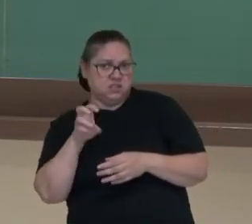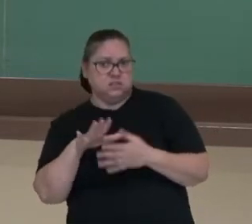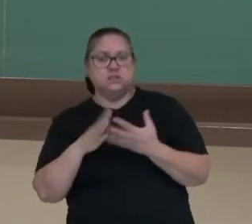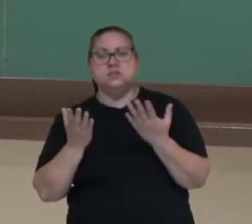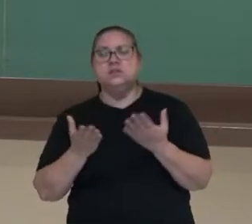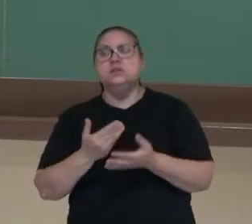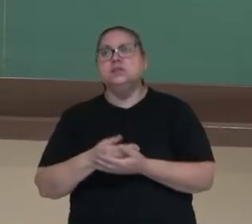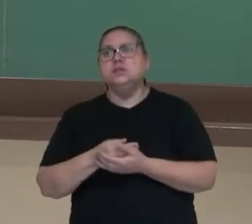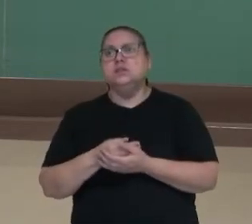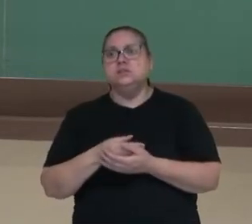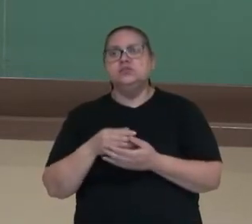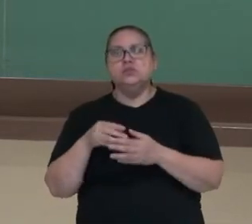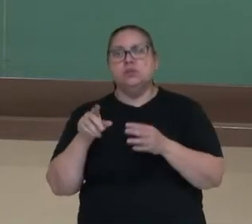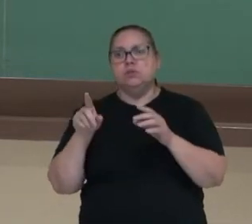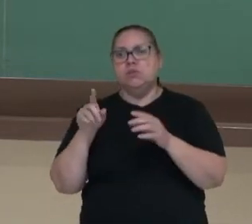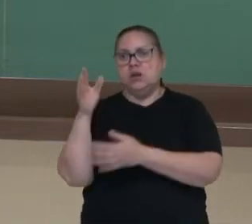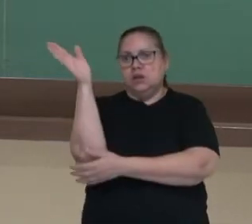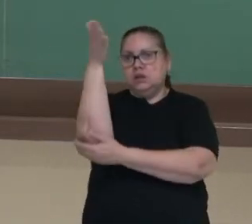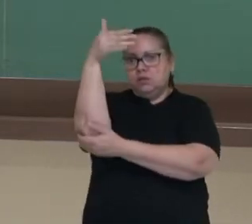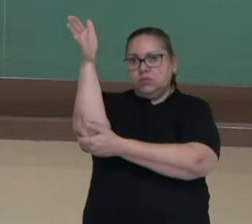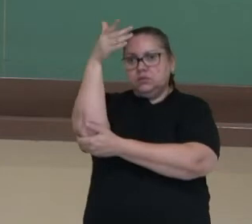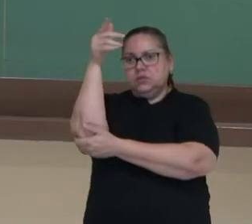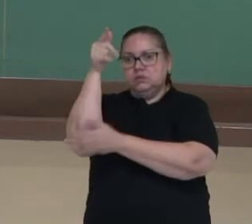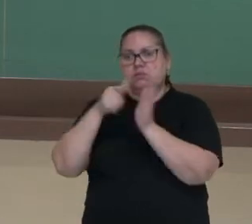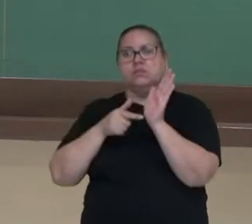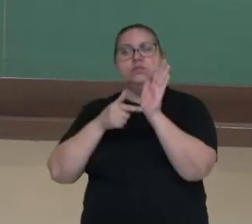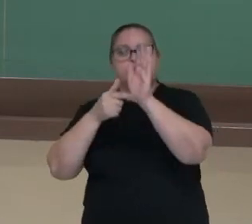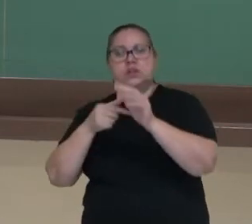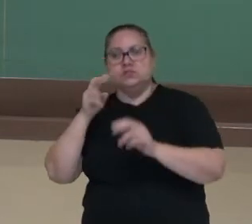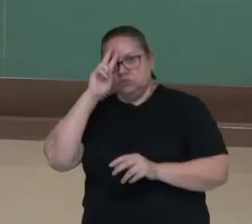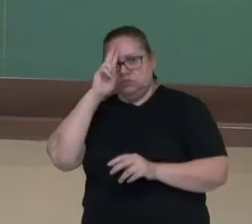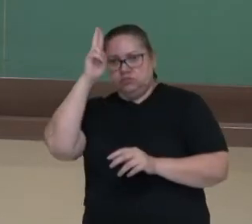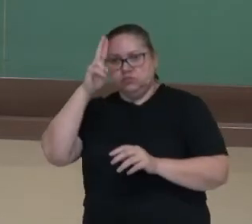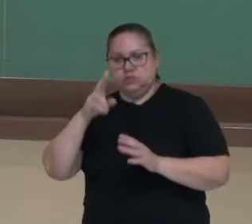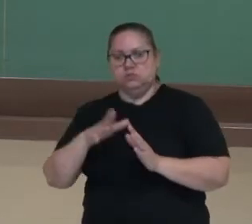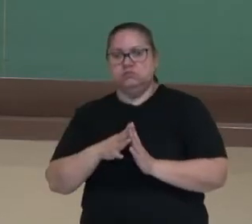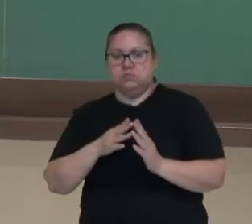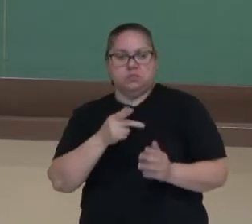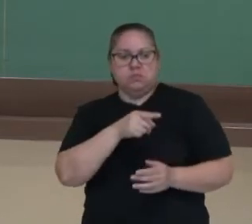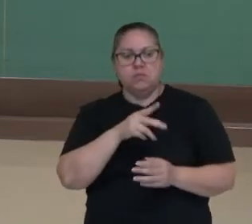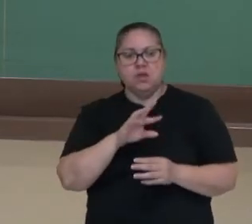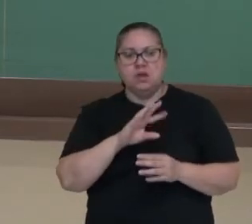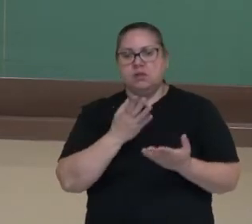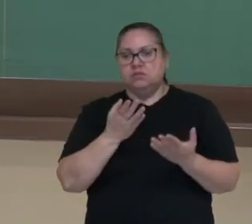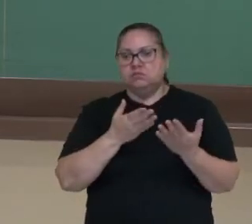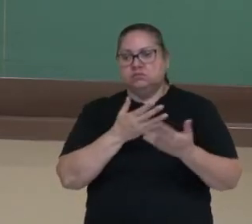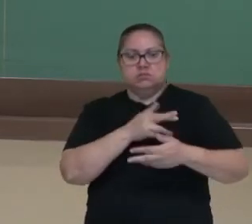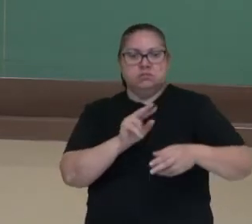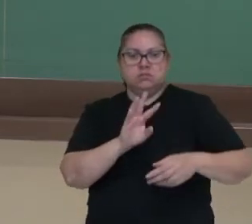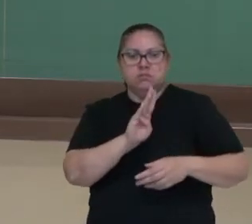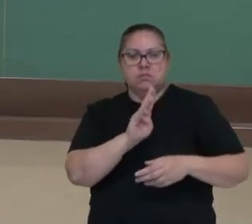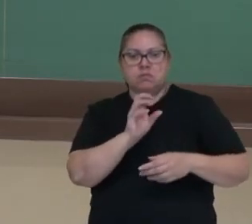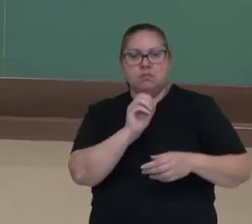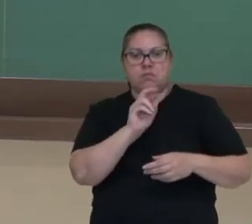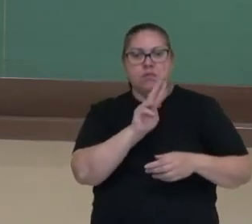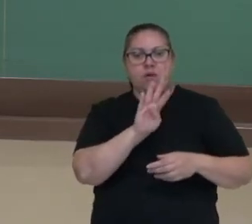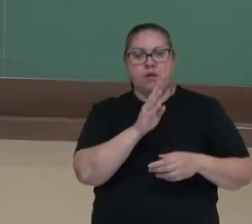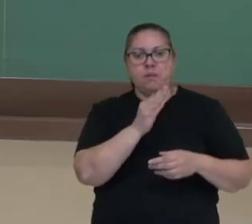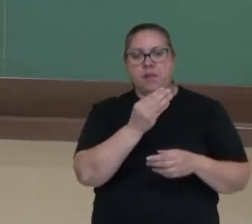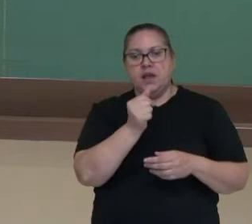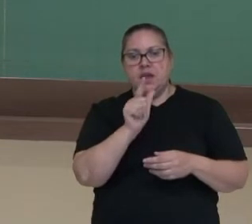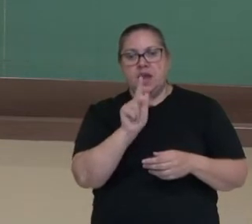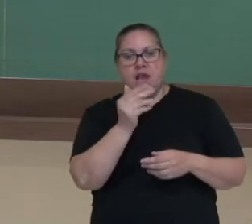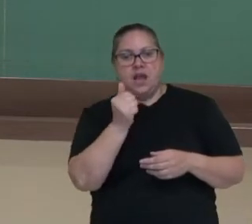ali uma bandeira que representasse o líder deles, né? Raposo Tavares, Borba Gato. Então tinha ali o símbolo, o